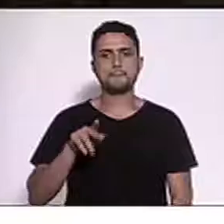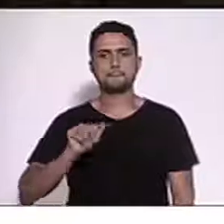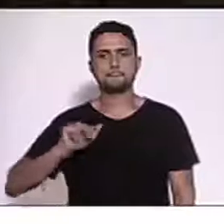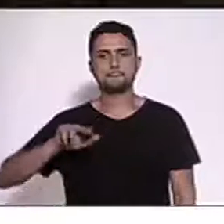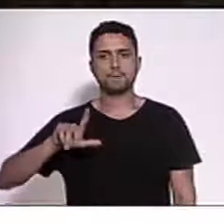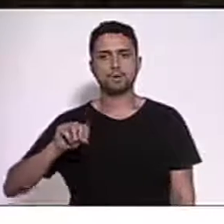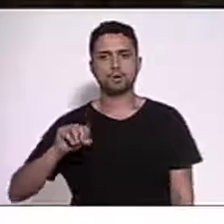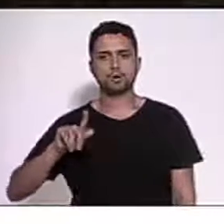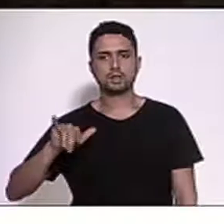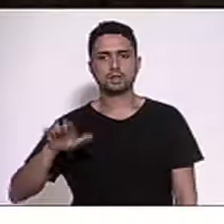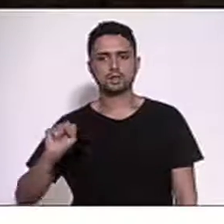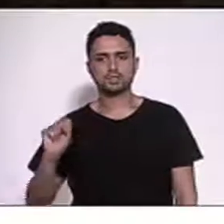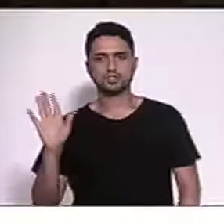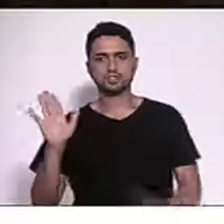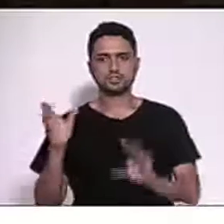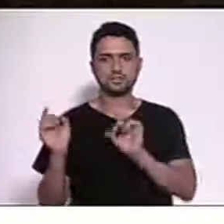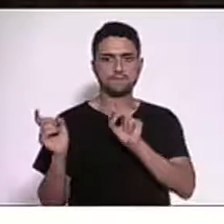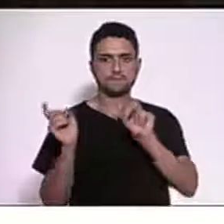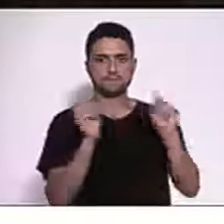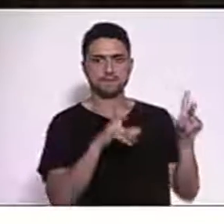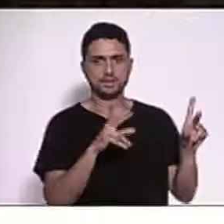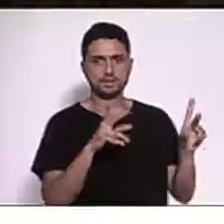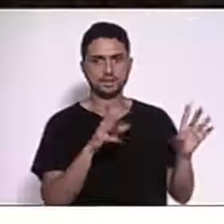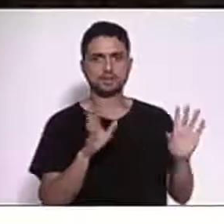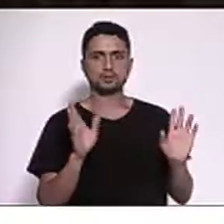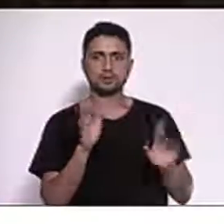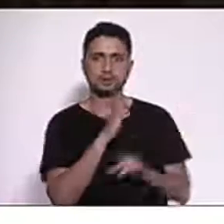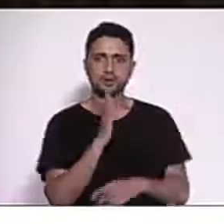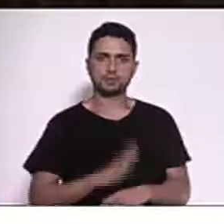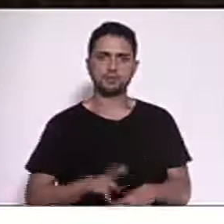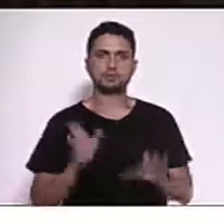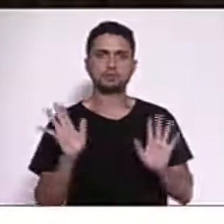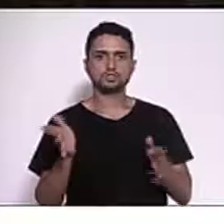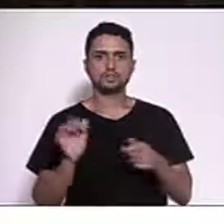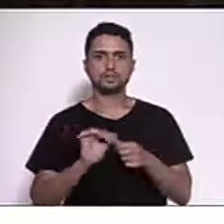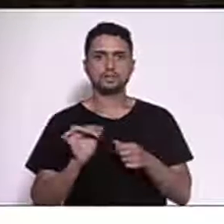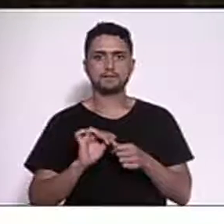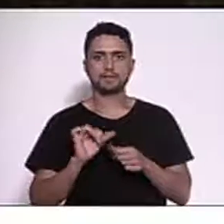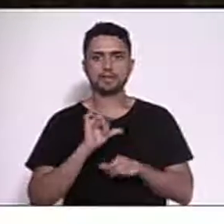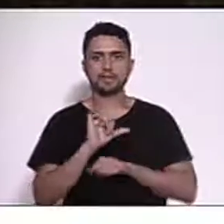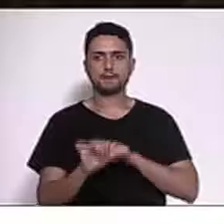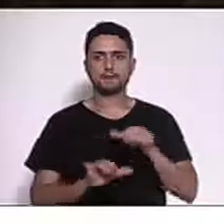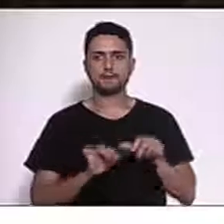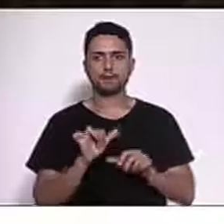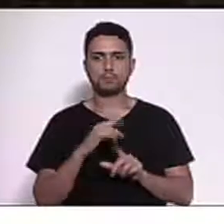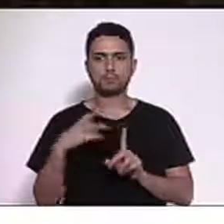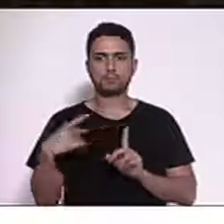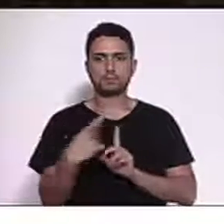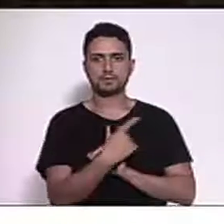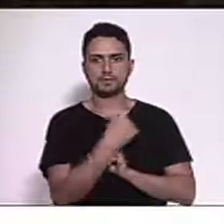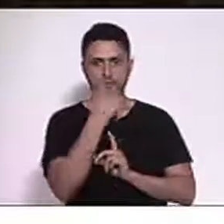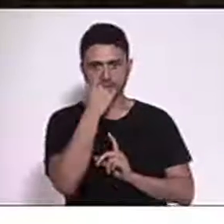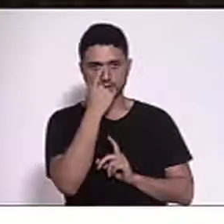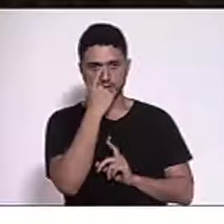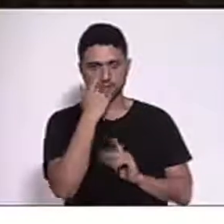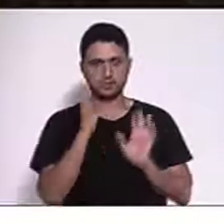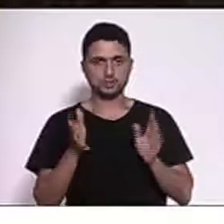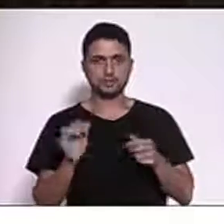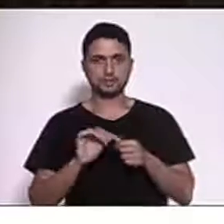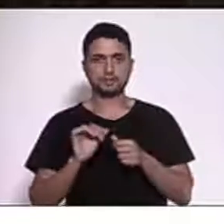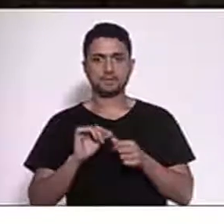está vendendo o Brasil, já fez a reforma da Previdência, já fez a